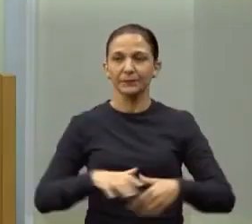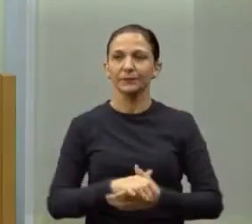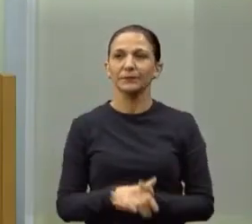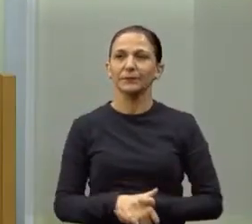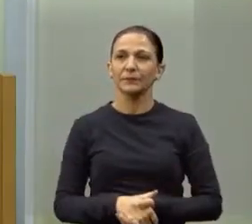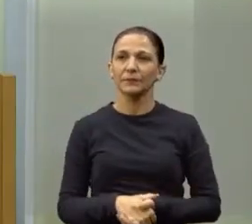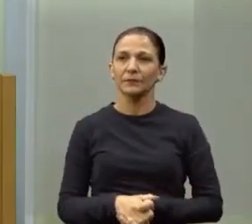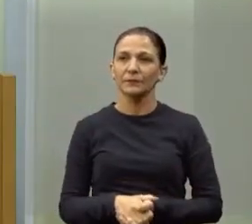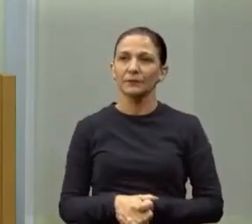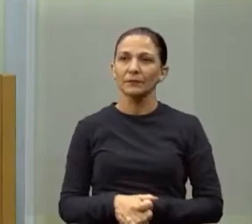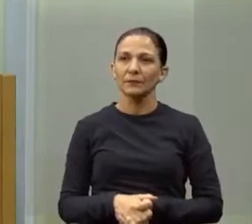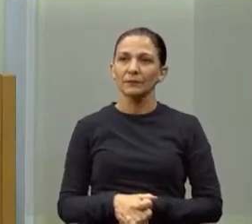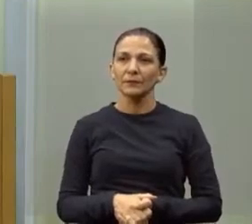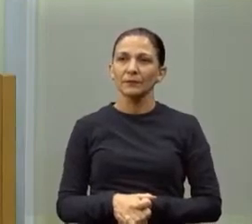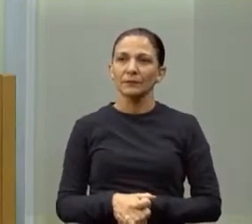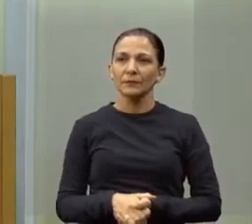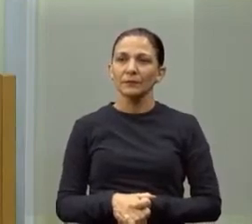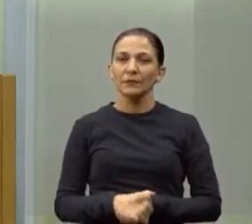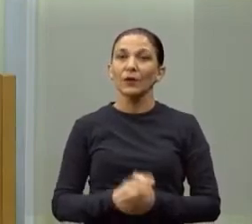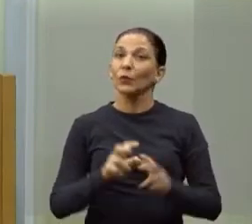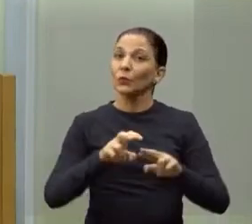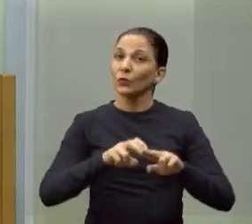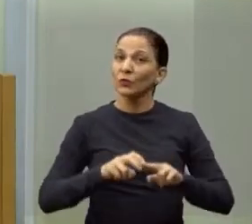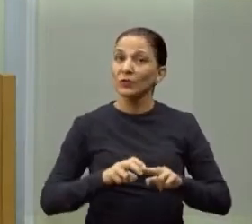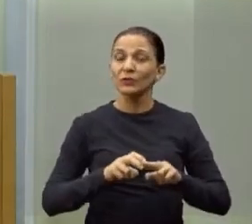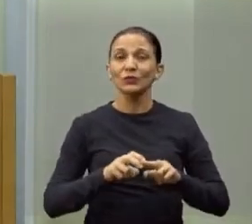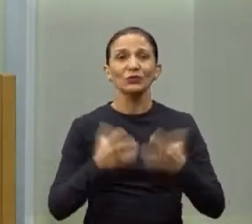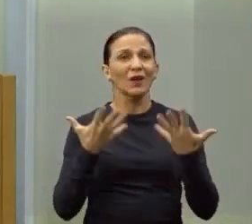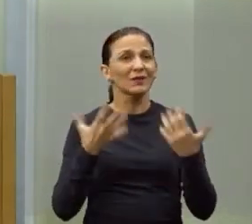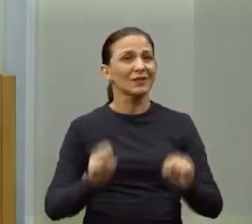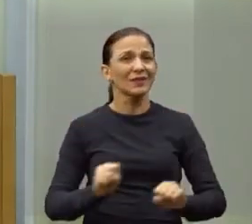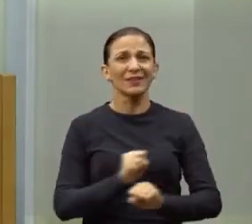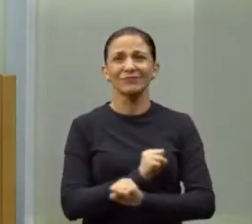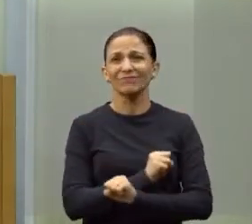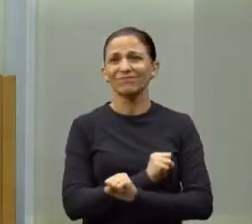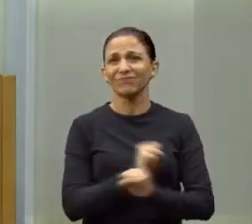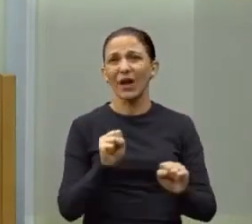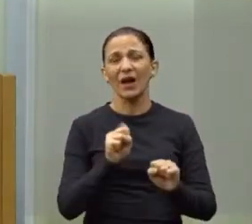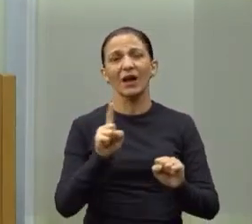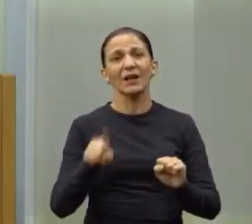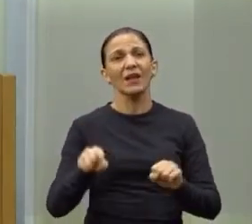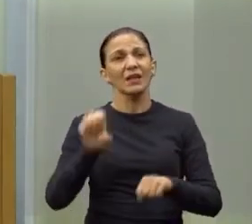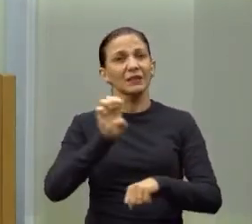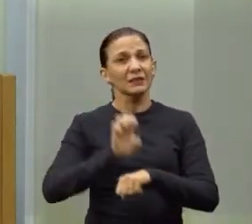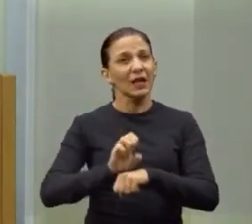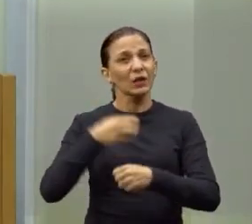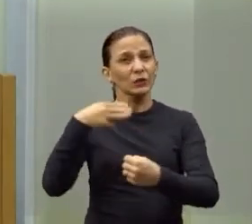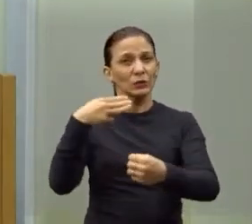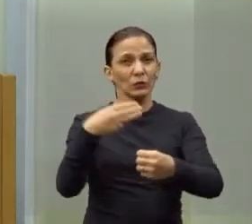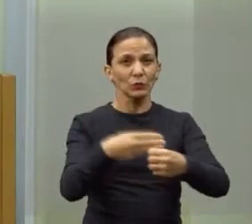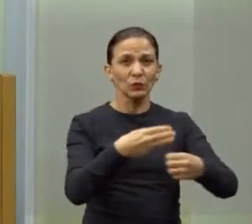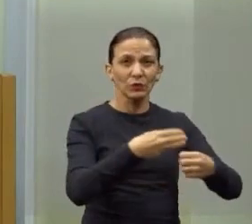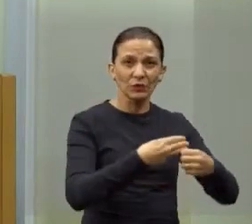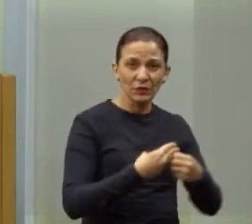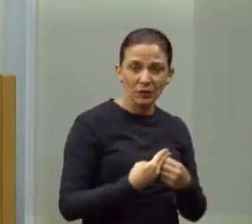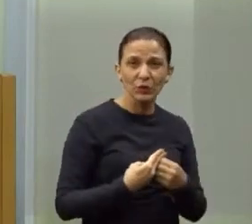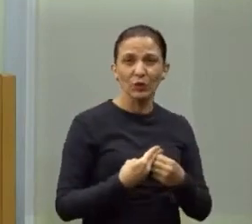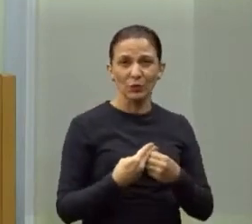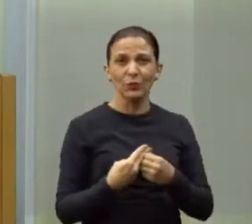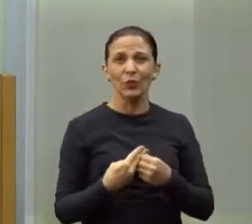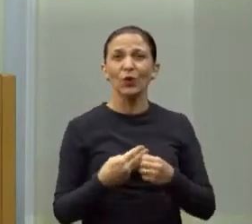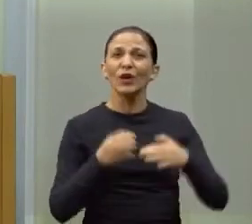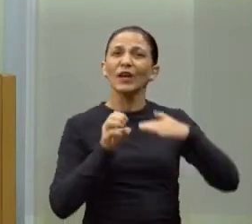Nesse sentido, não podemos admitir que estados ou municípios, Carlão, ofereçam isenções fiscais